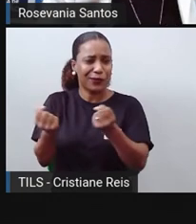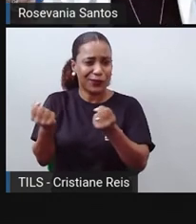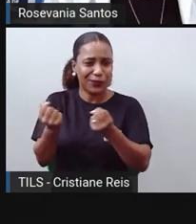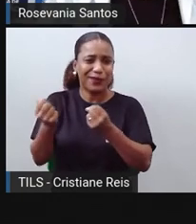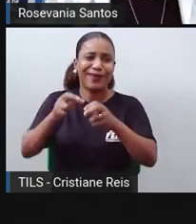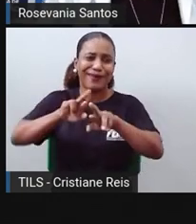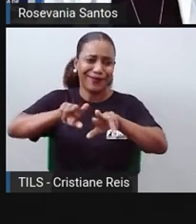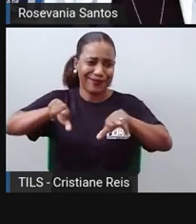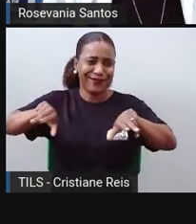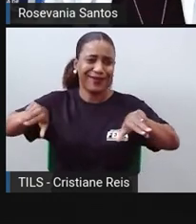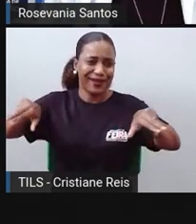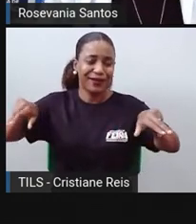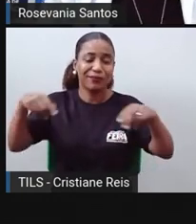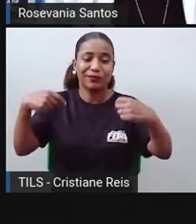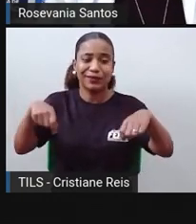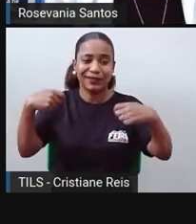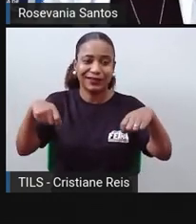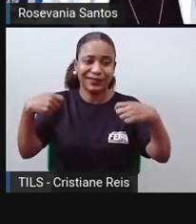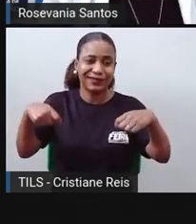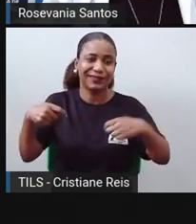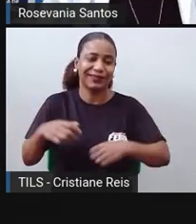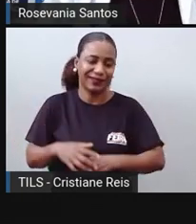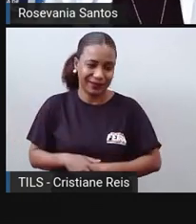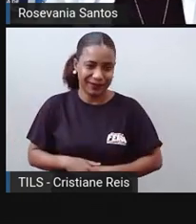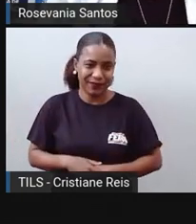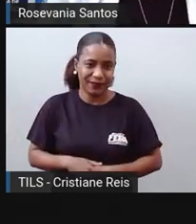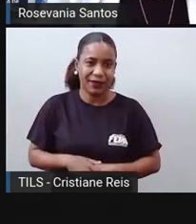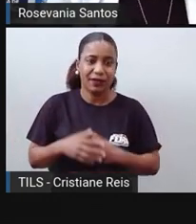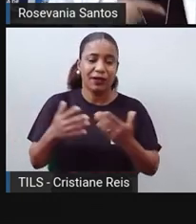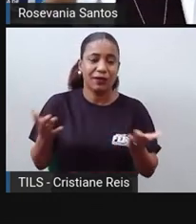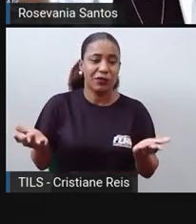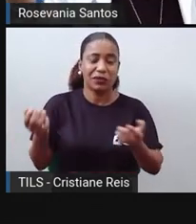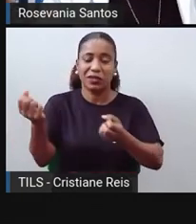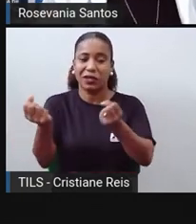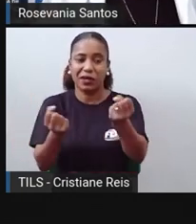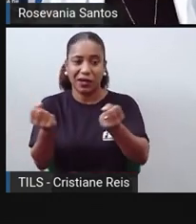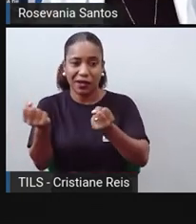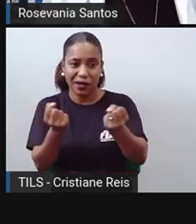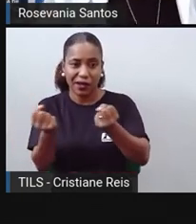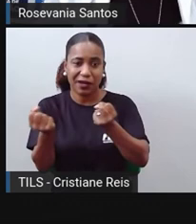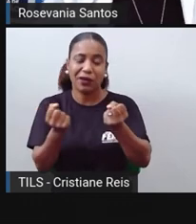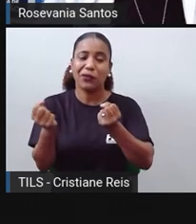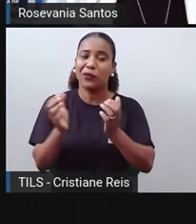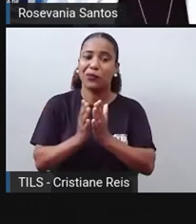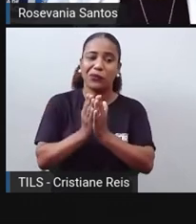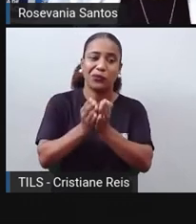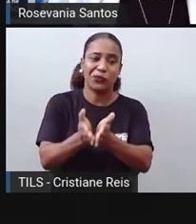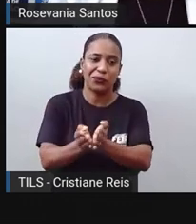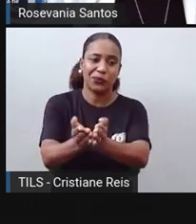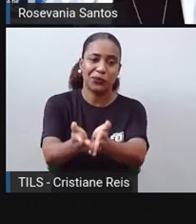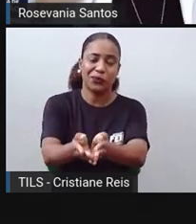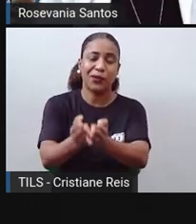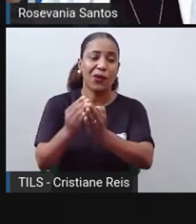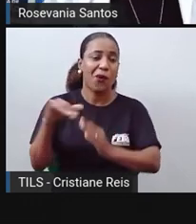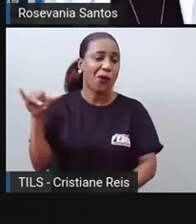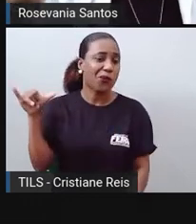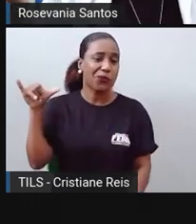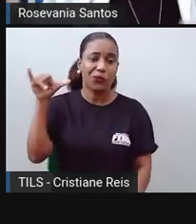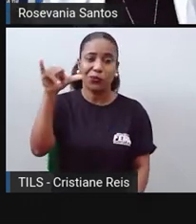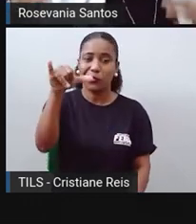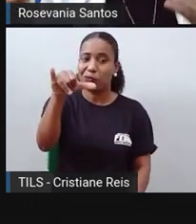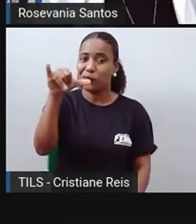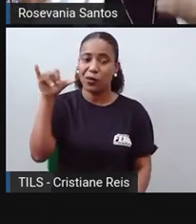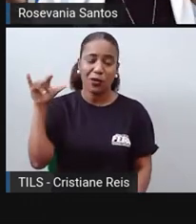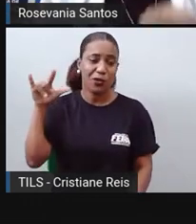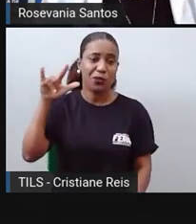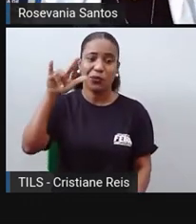ser transportado. Não importa se esse transporte vai ser pelo mar, se vai ser, né, pelo ar, ou se vai ser terrestre, vai precisar